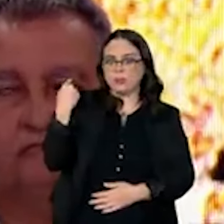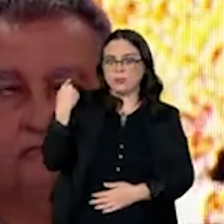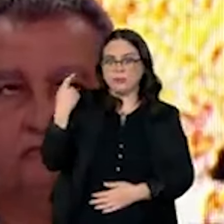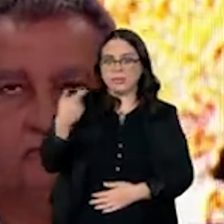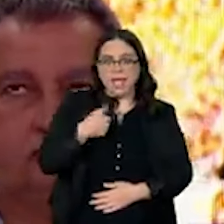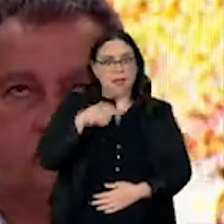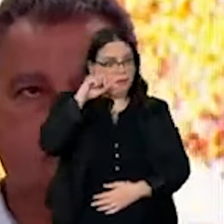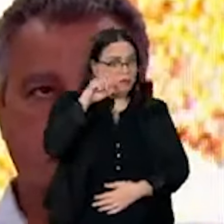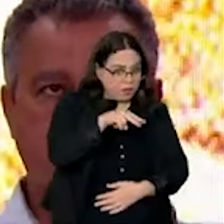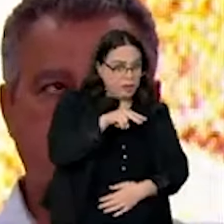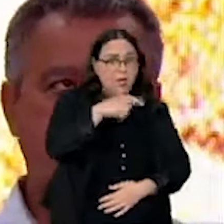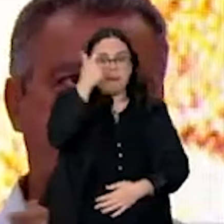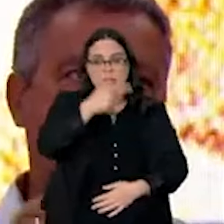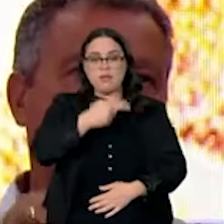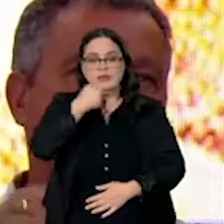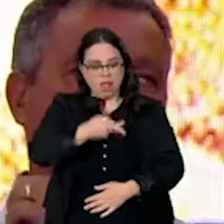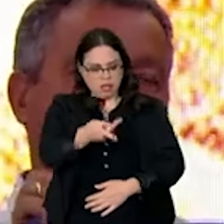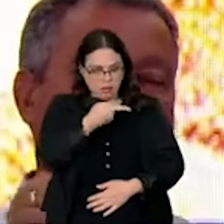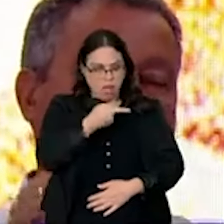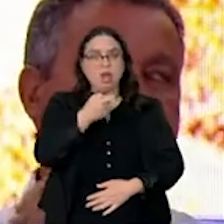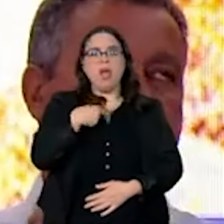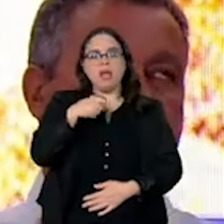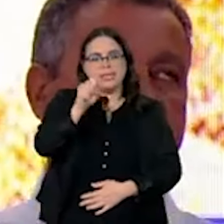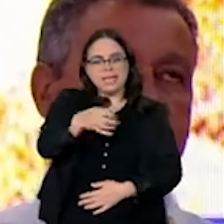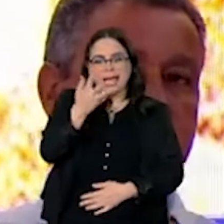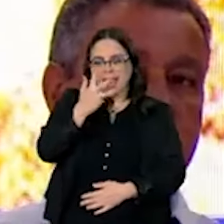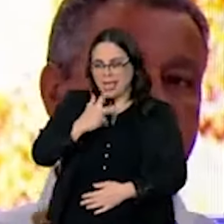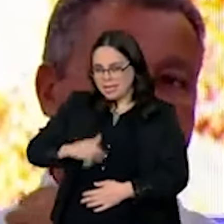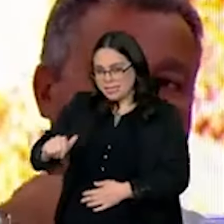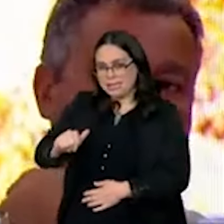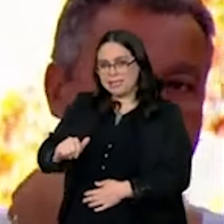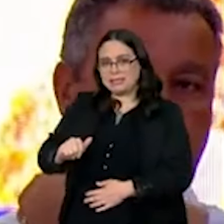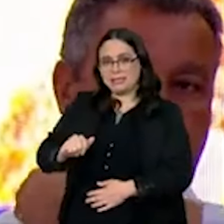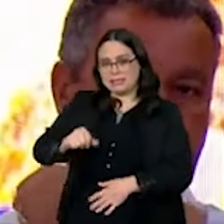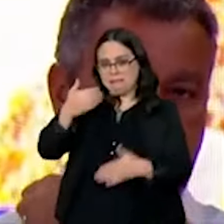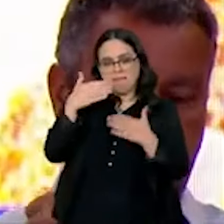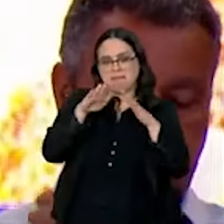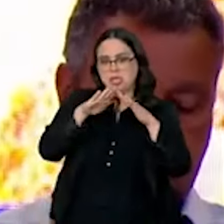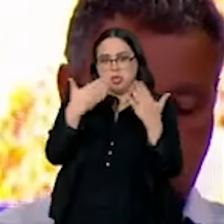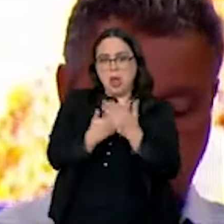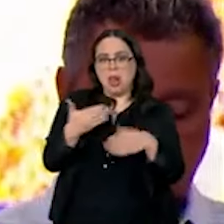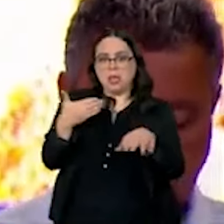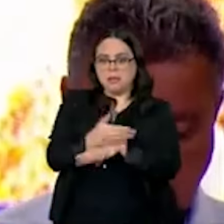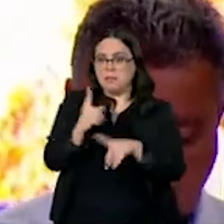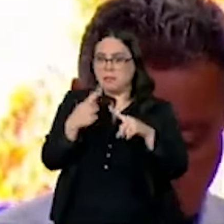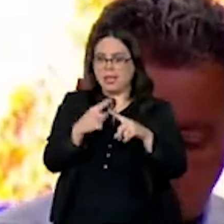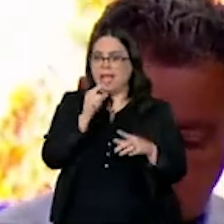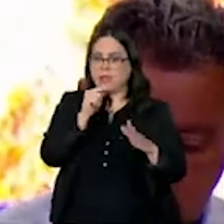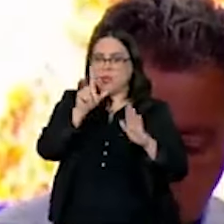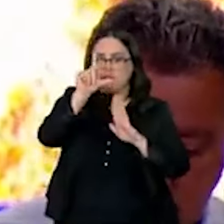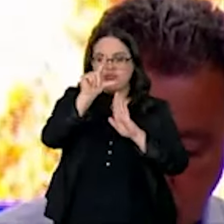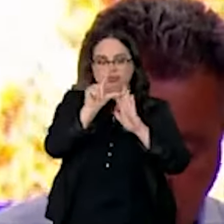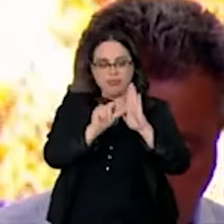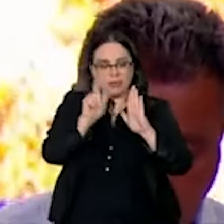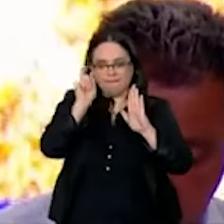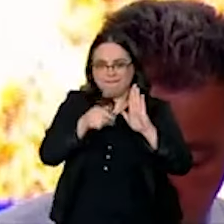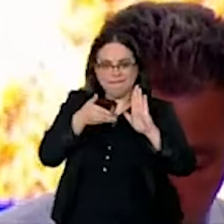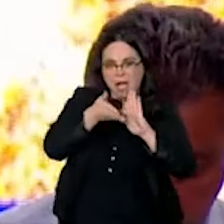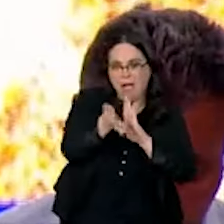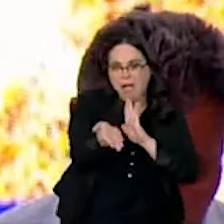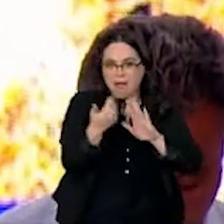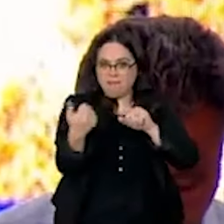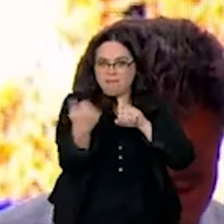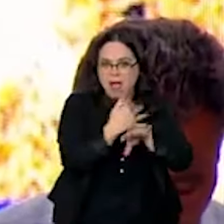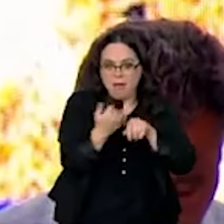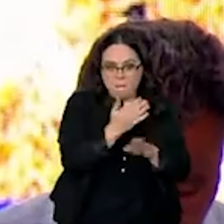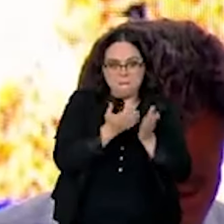Eu vi hoje pessoas dizendo, sabe, que as crianças estão com dificuldade na escola quando a água baixa, porque não dá para ir, sabe,